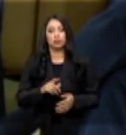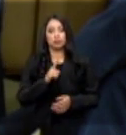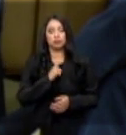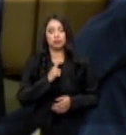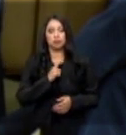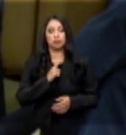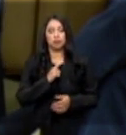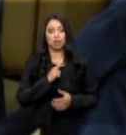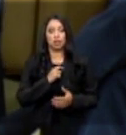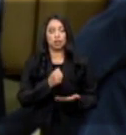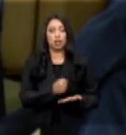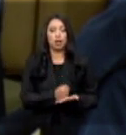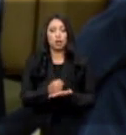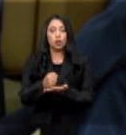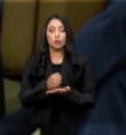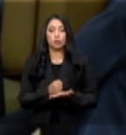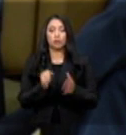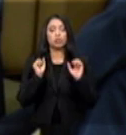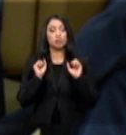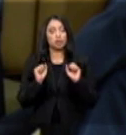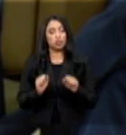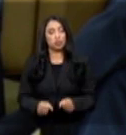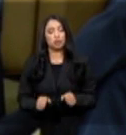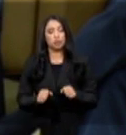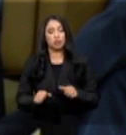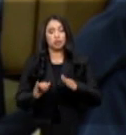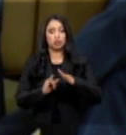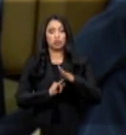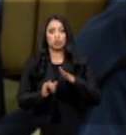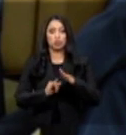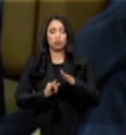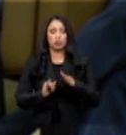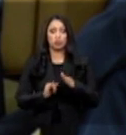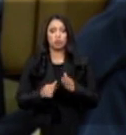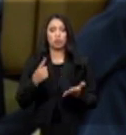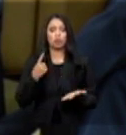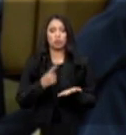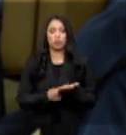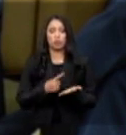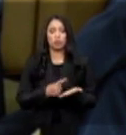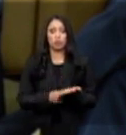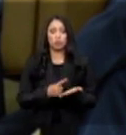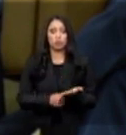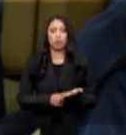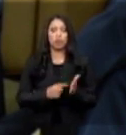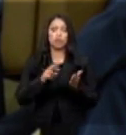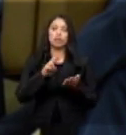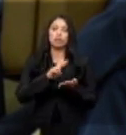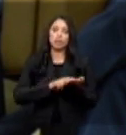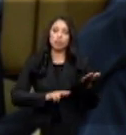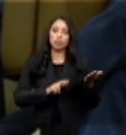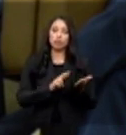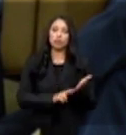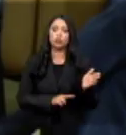pretende a transferência de capacidade institucional e competência regulatória, fiscalizatória e